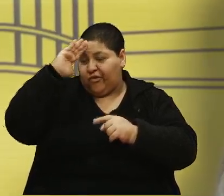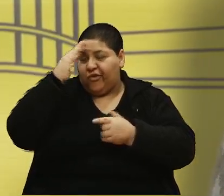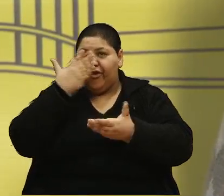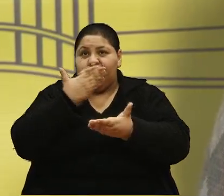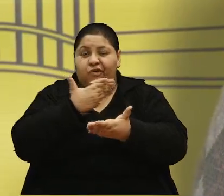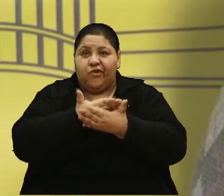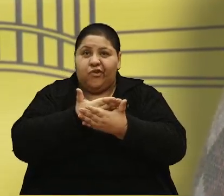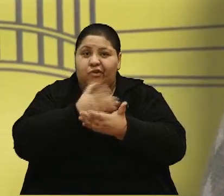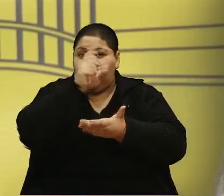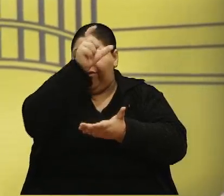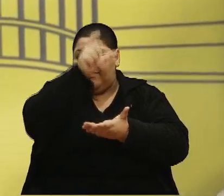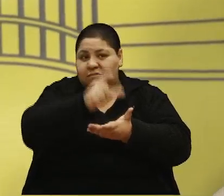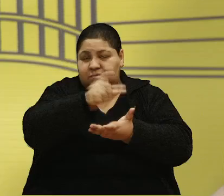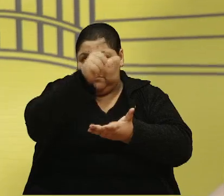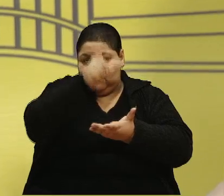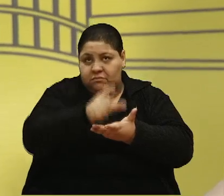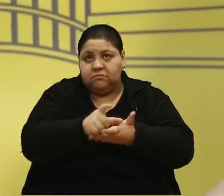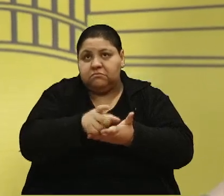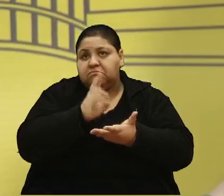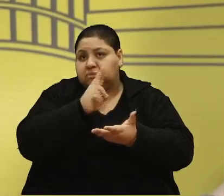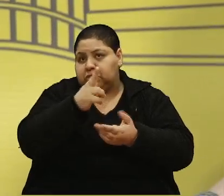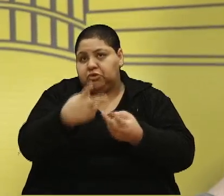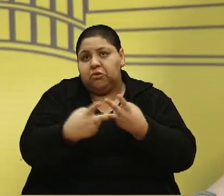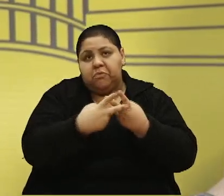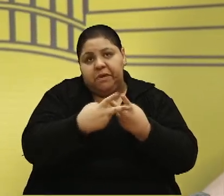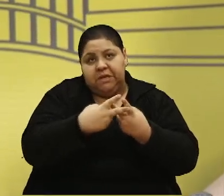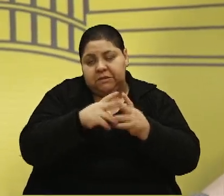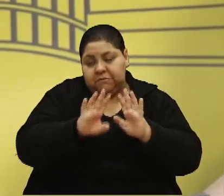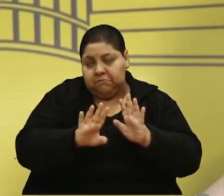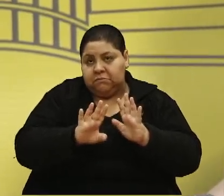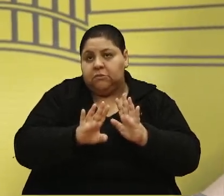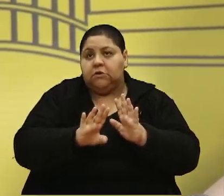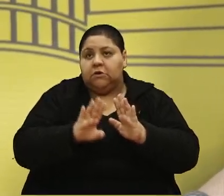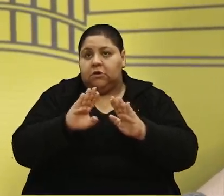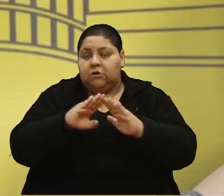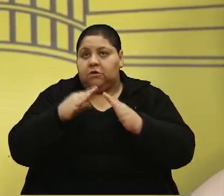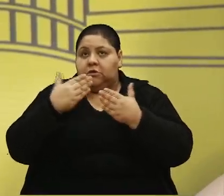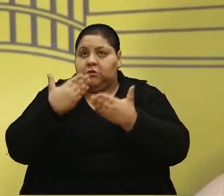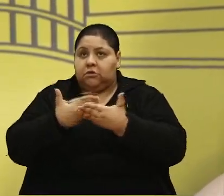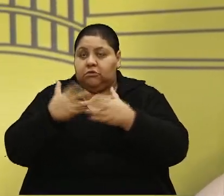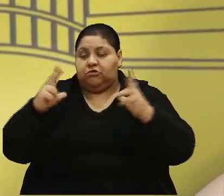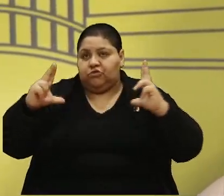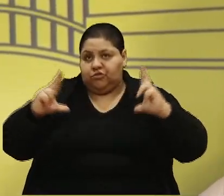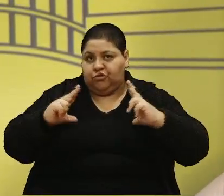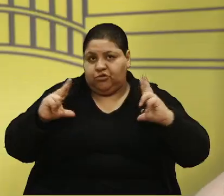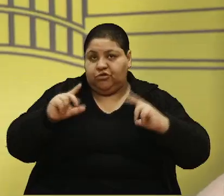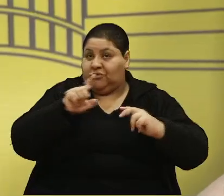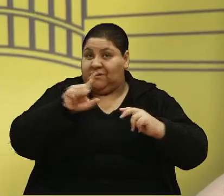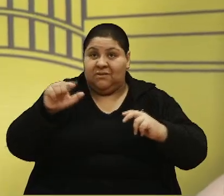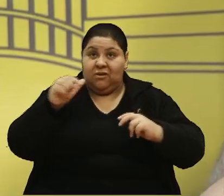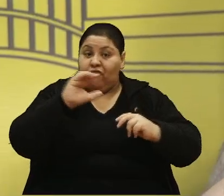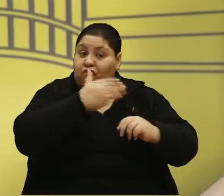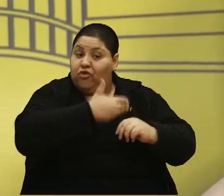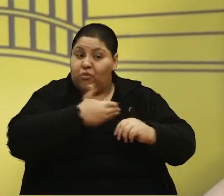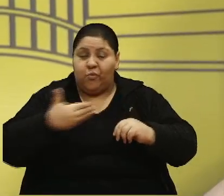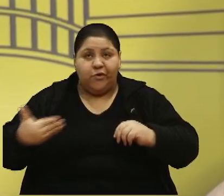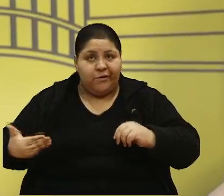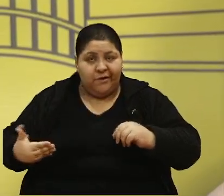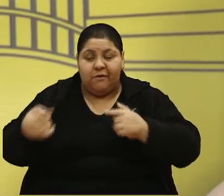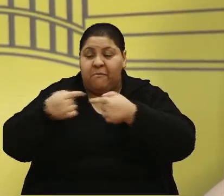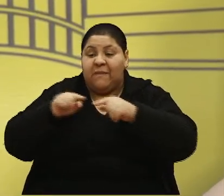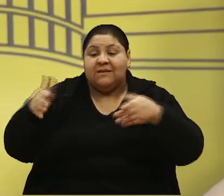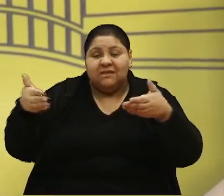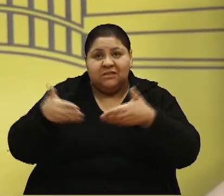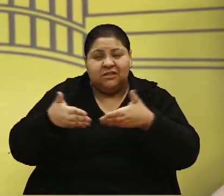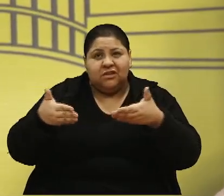que a pessoa ainda esteja presa, enfim, que foi numa escola privada, não foi na rede municipal, mas